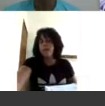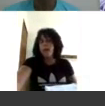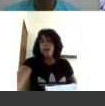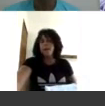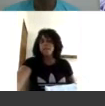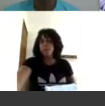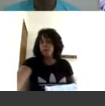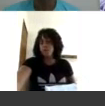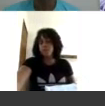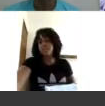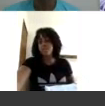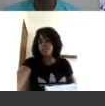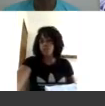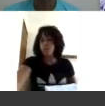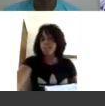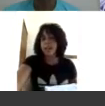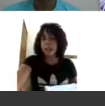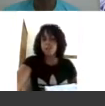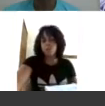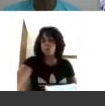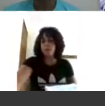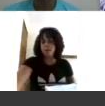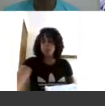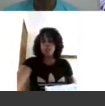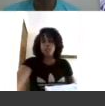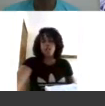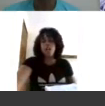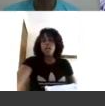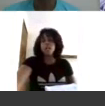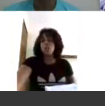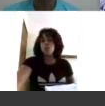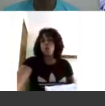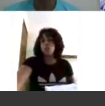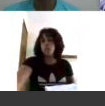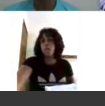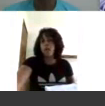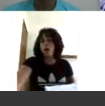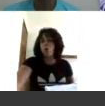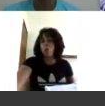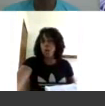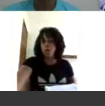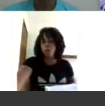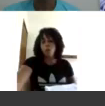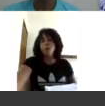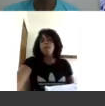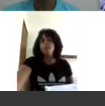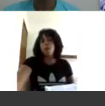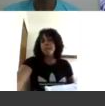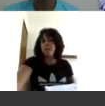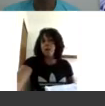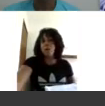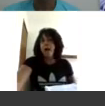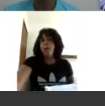nesse mês, participamos também, assistimos nessa live super importante, que trouxe como tema o currículo